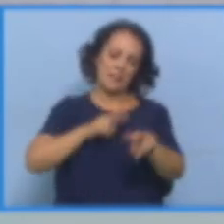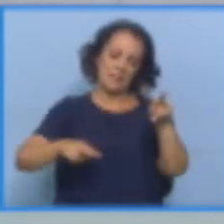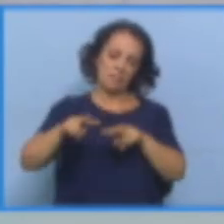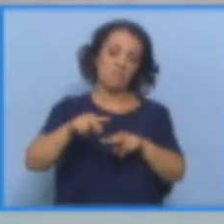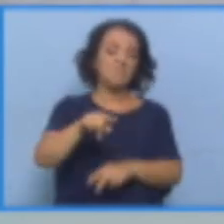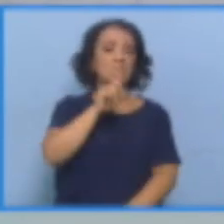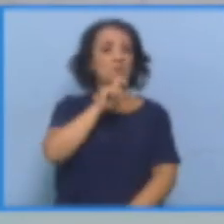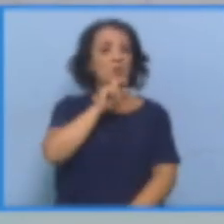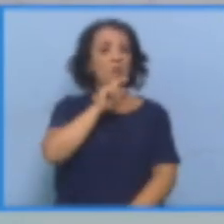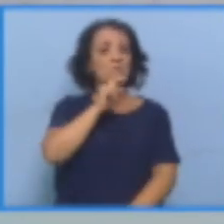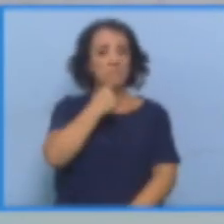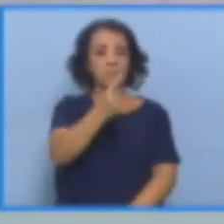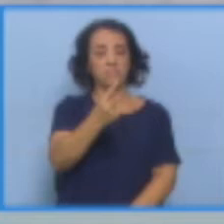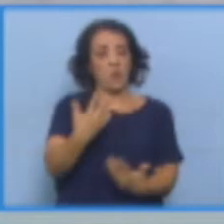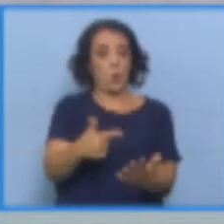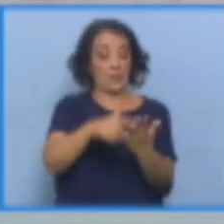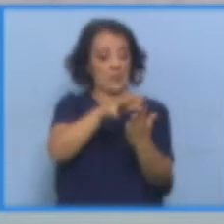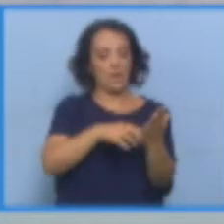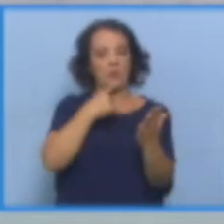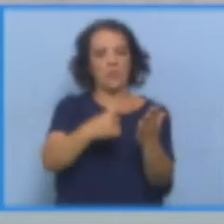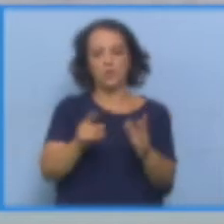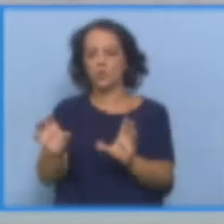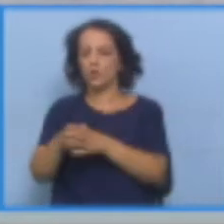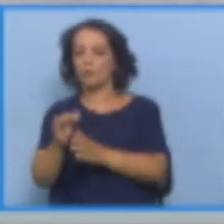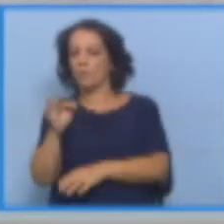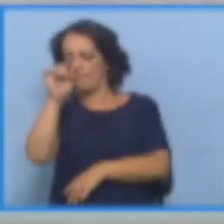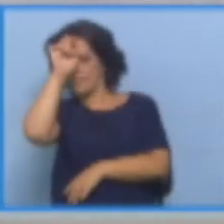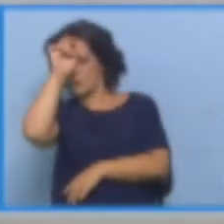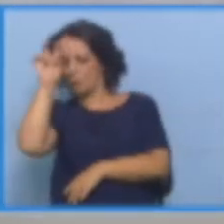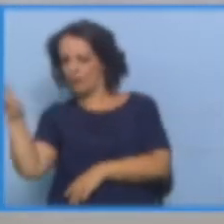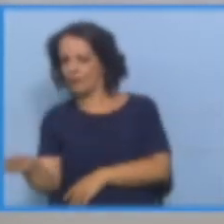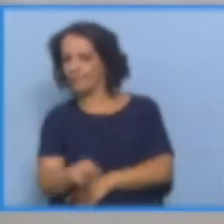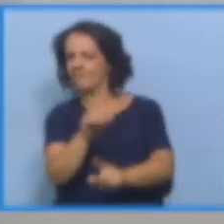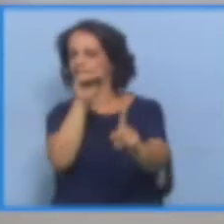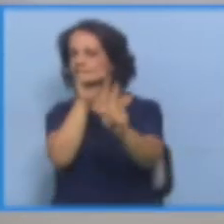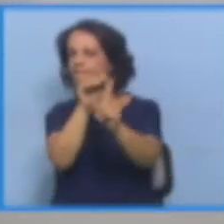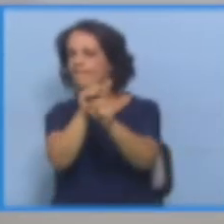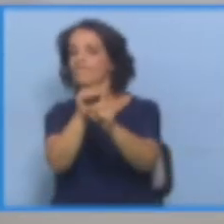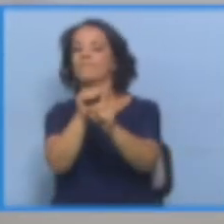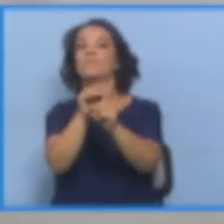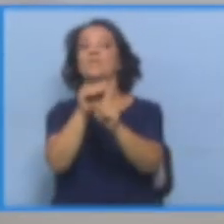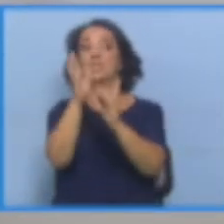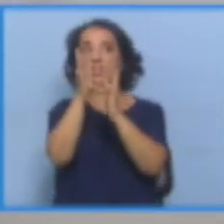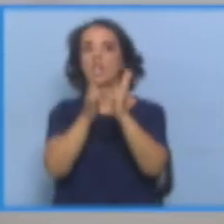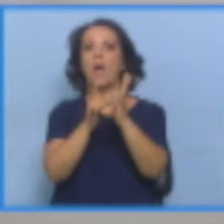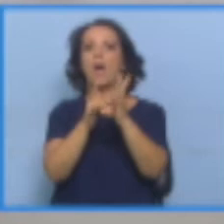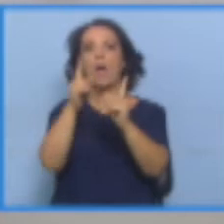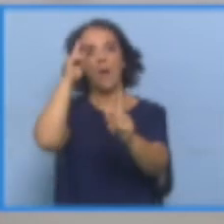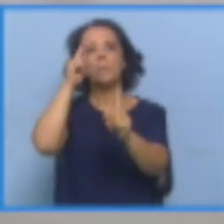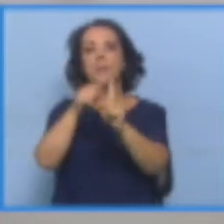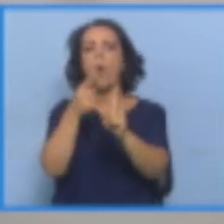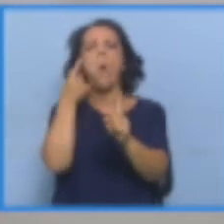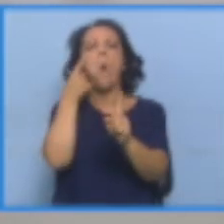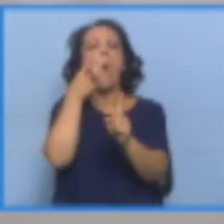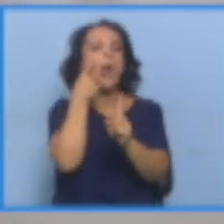hoje dirigido a nós. O texto diz-nos que há um grupo de fariseus que se aproxima de Jesus com uma pergunta e que essa pergunta é para o experimentarem.